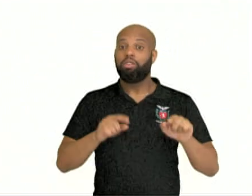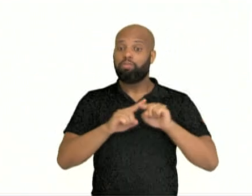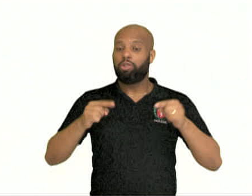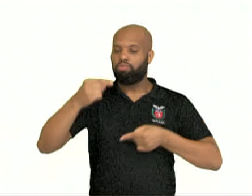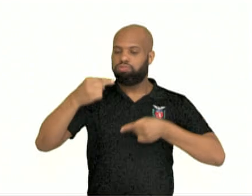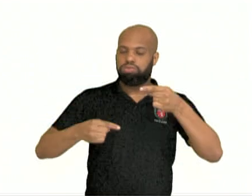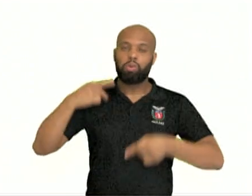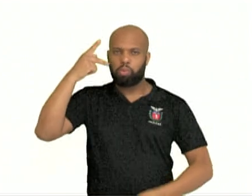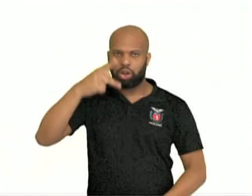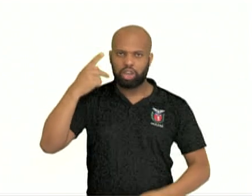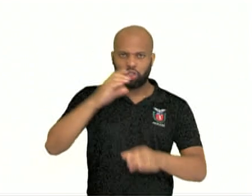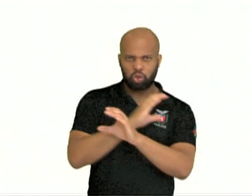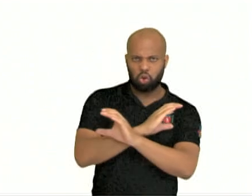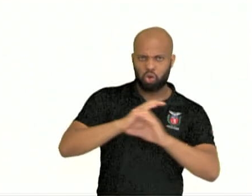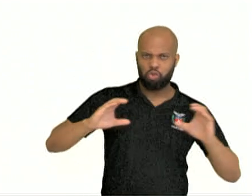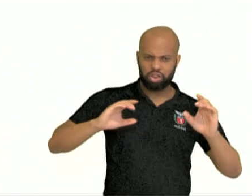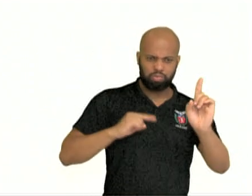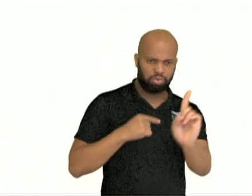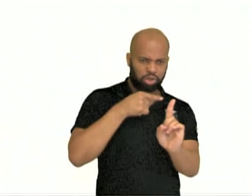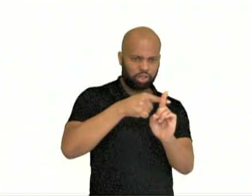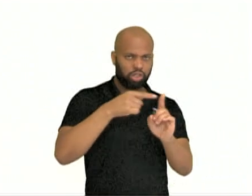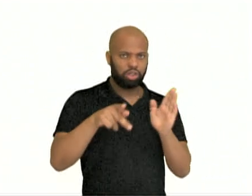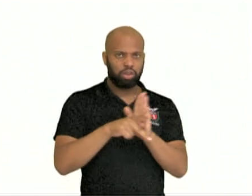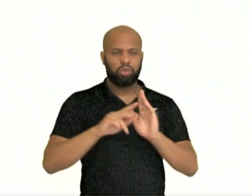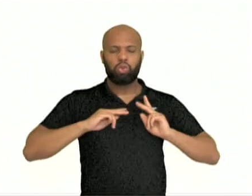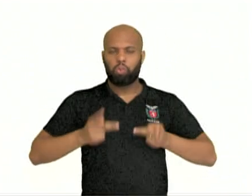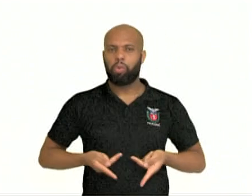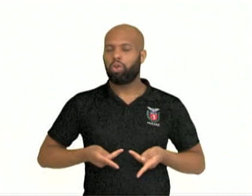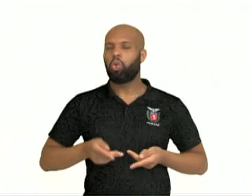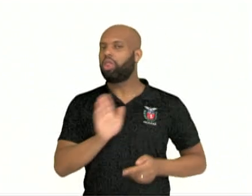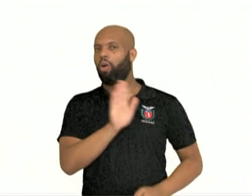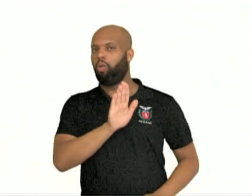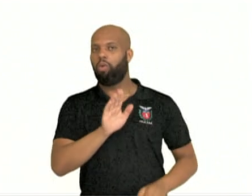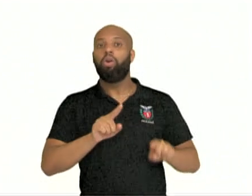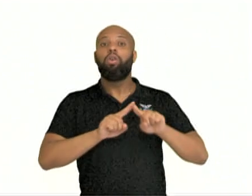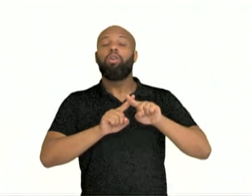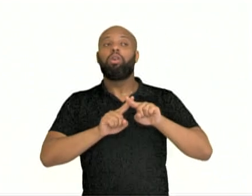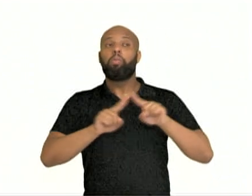deve confiar no aspecto positivo do homem, mas sim